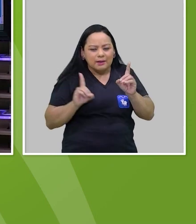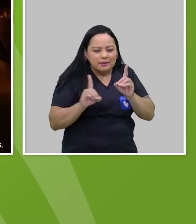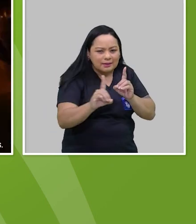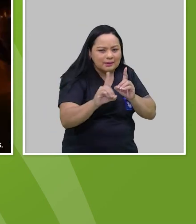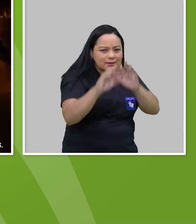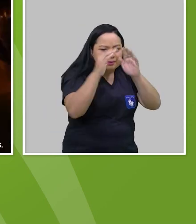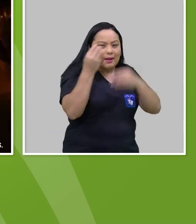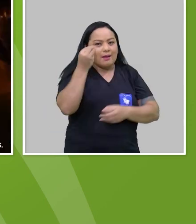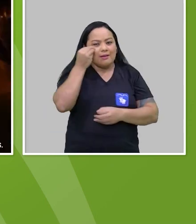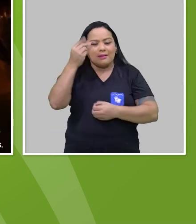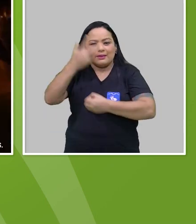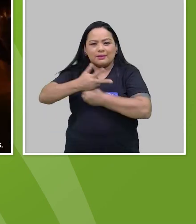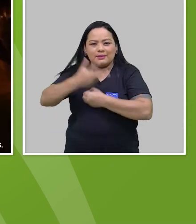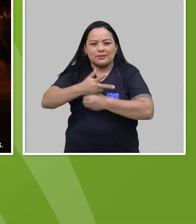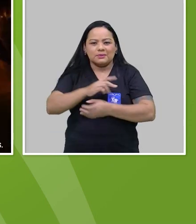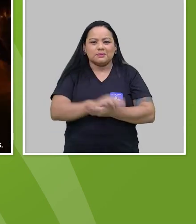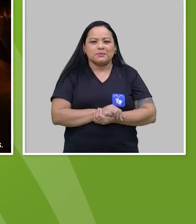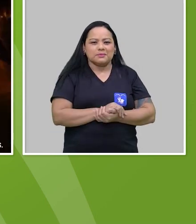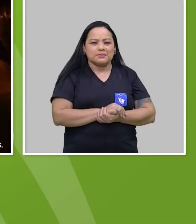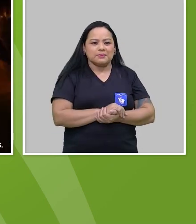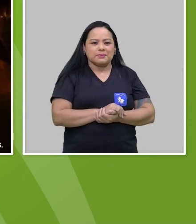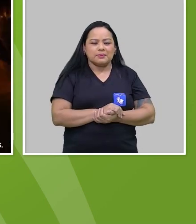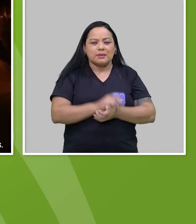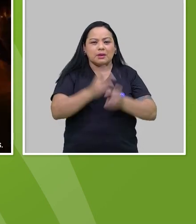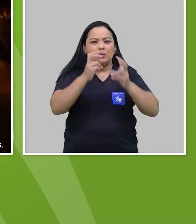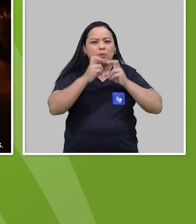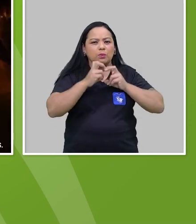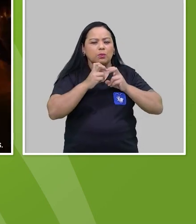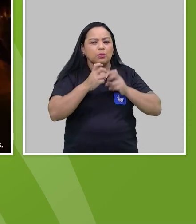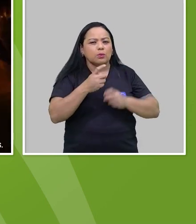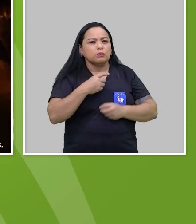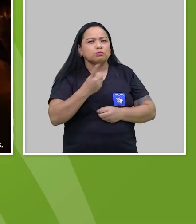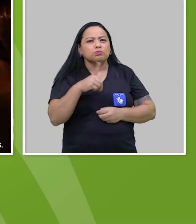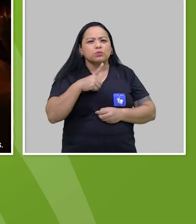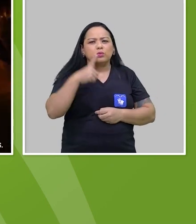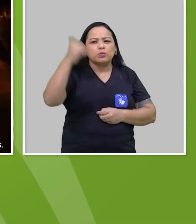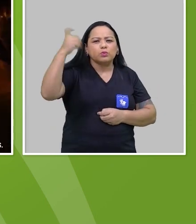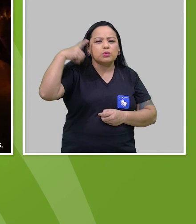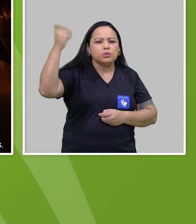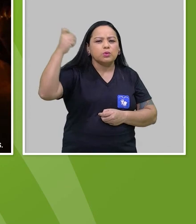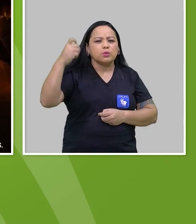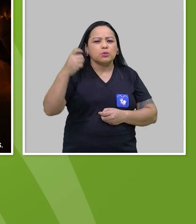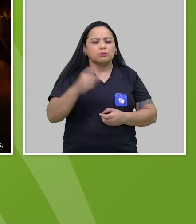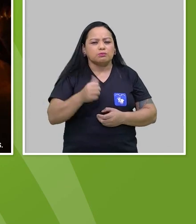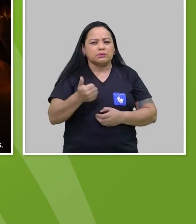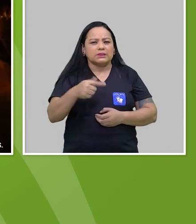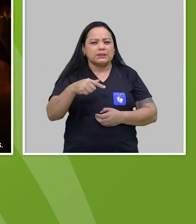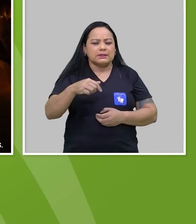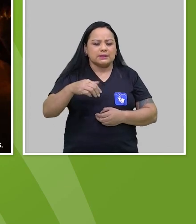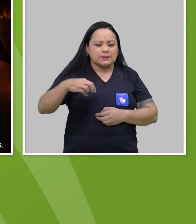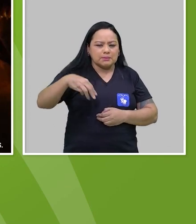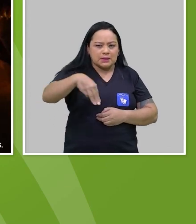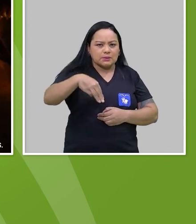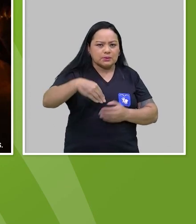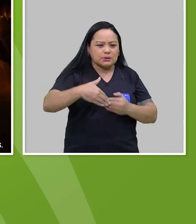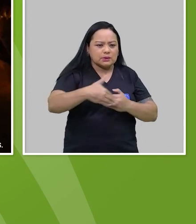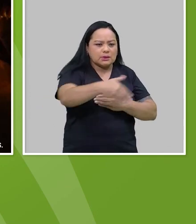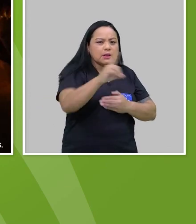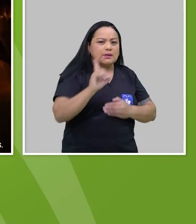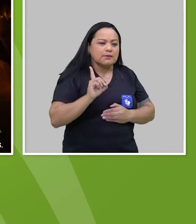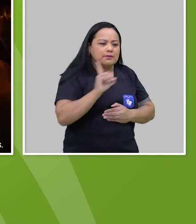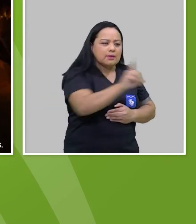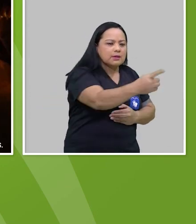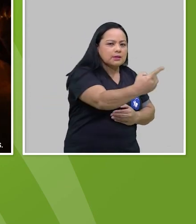vídeo? Quando emitimos um som e ele encontra um obstáculo a mais de 17 metros, ele volta. E nós